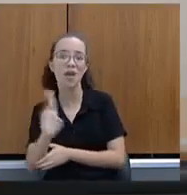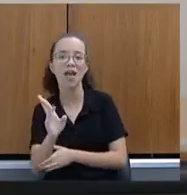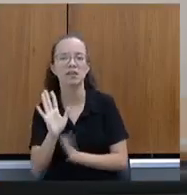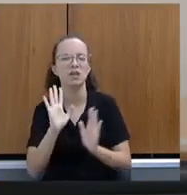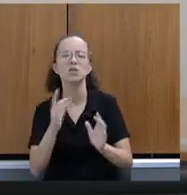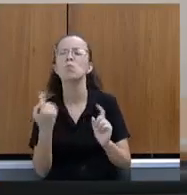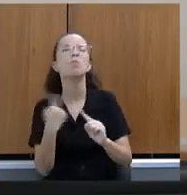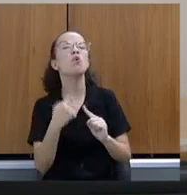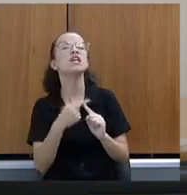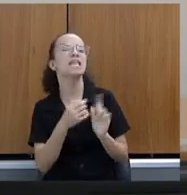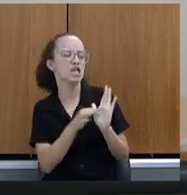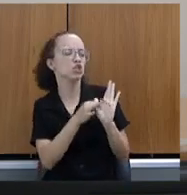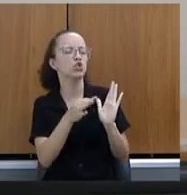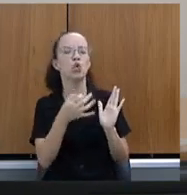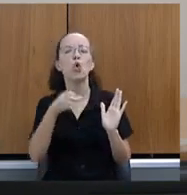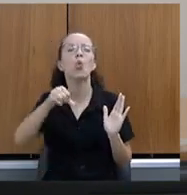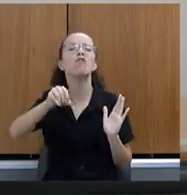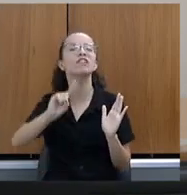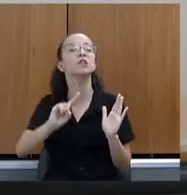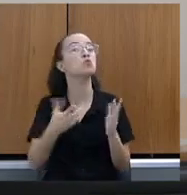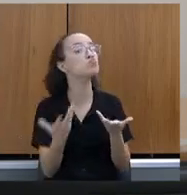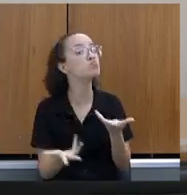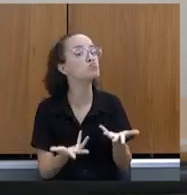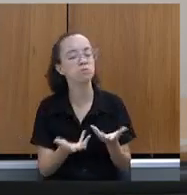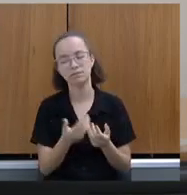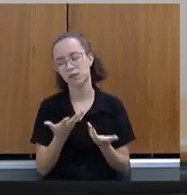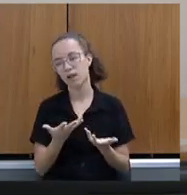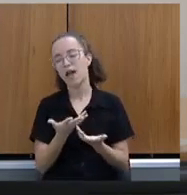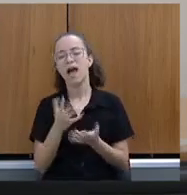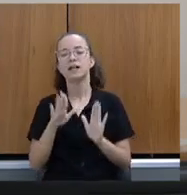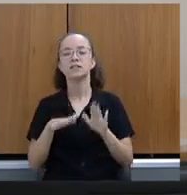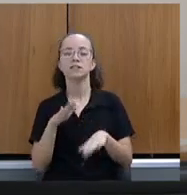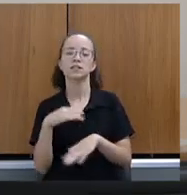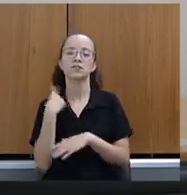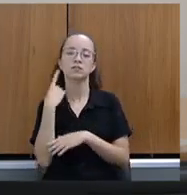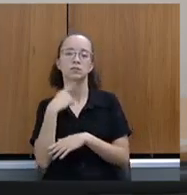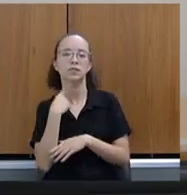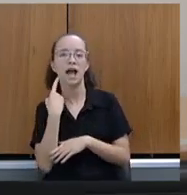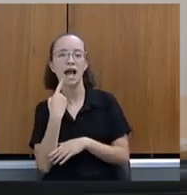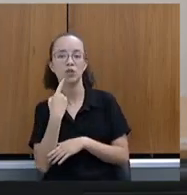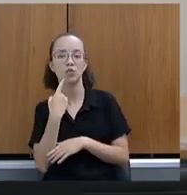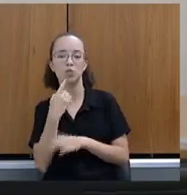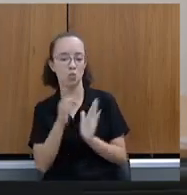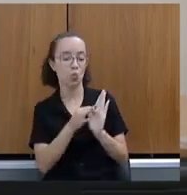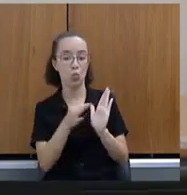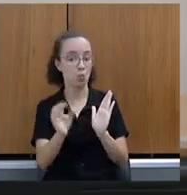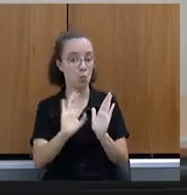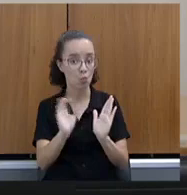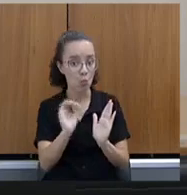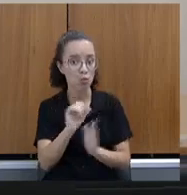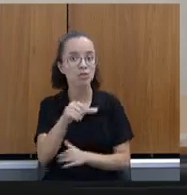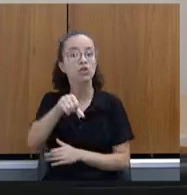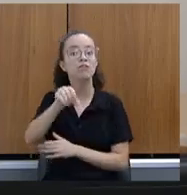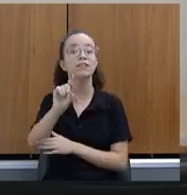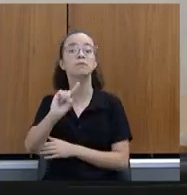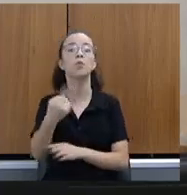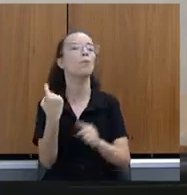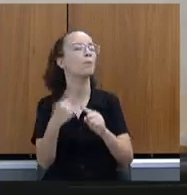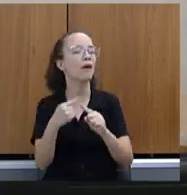não é então acaba que o parlamentar não faz a opção da indicação dos 90 mil reais porque